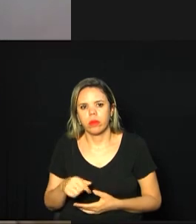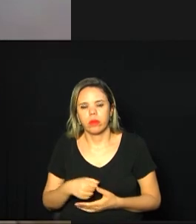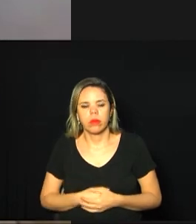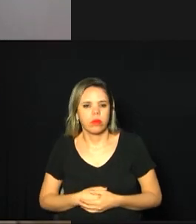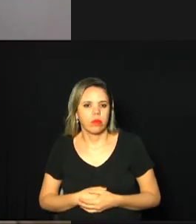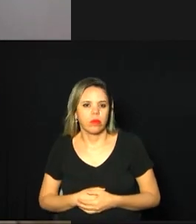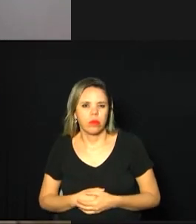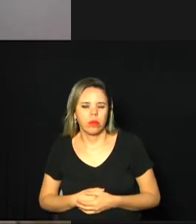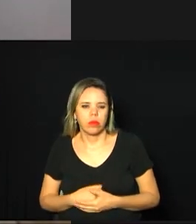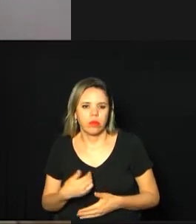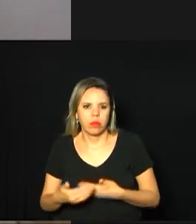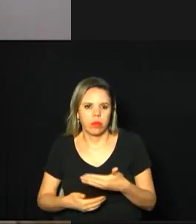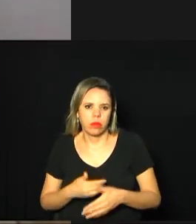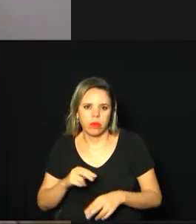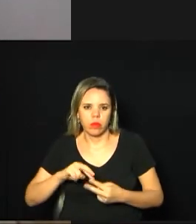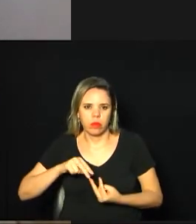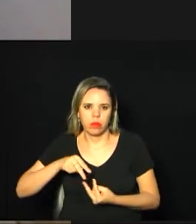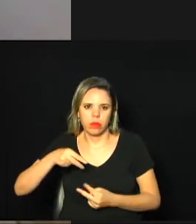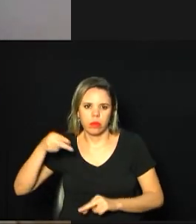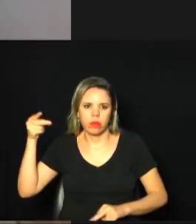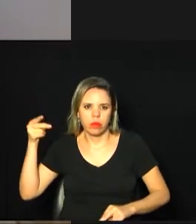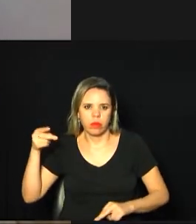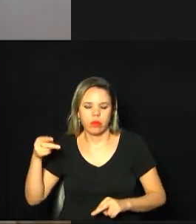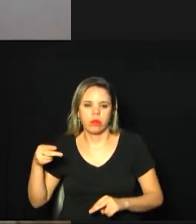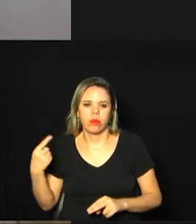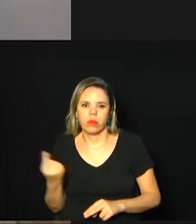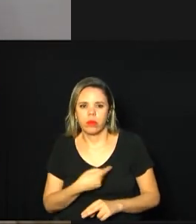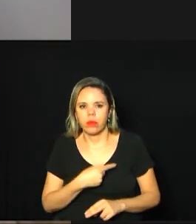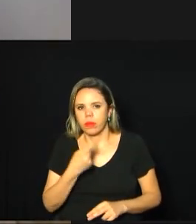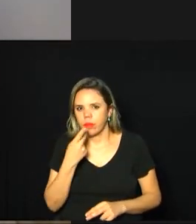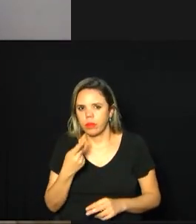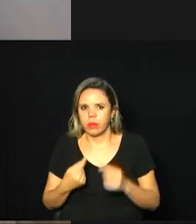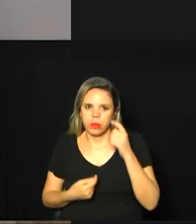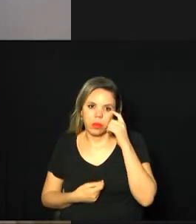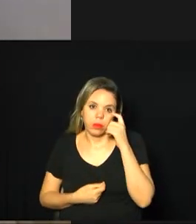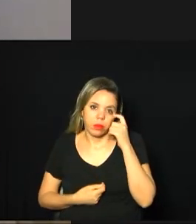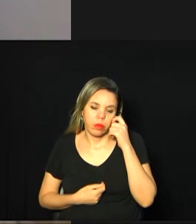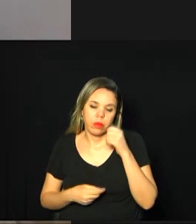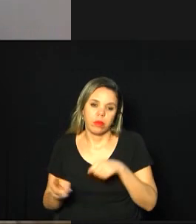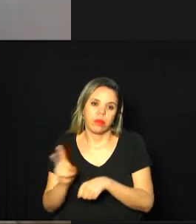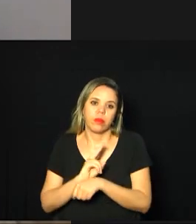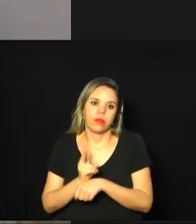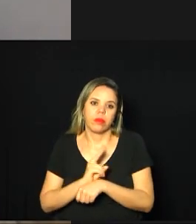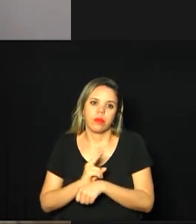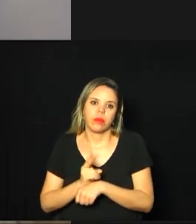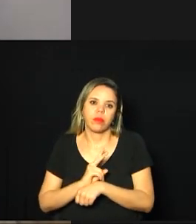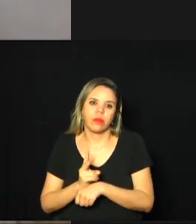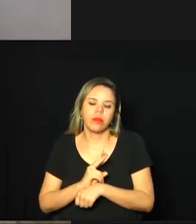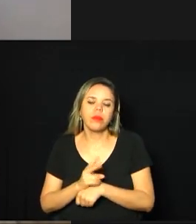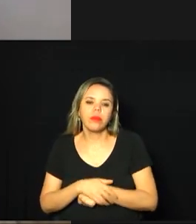o sequenciamento genético, Então, o que a gente chama de uma vigilância,